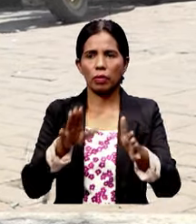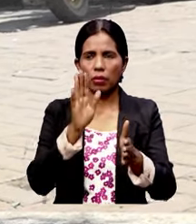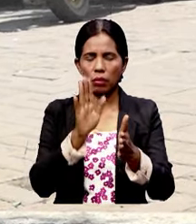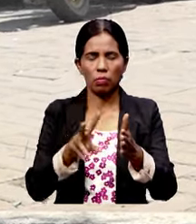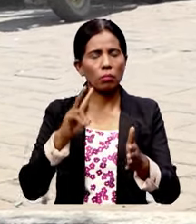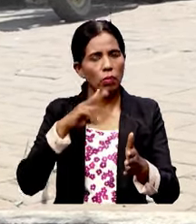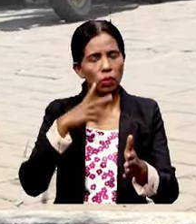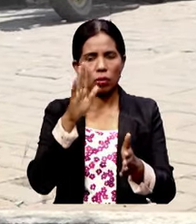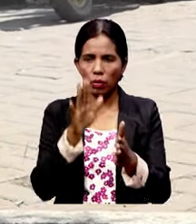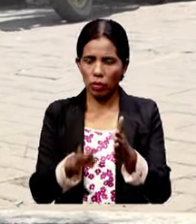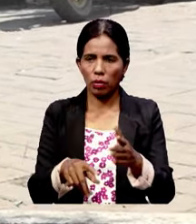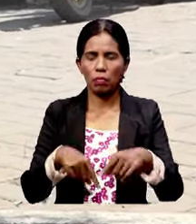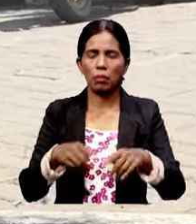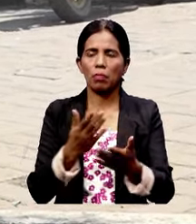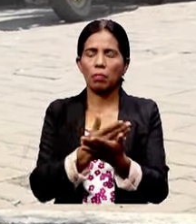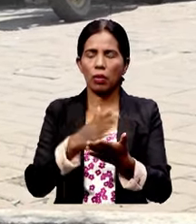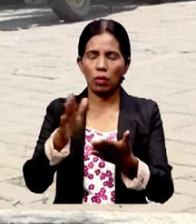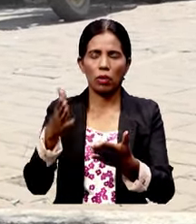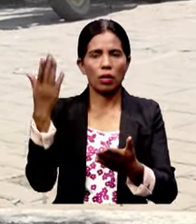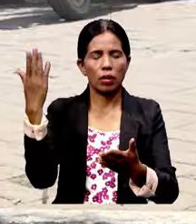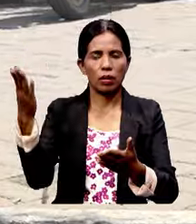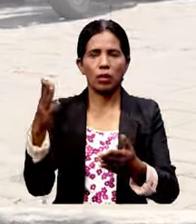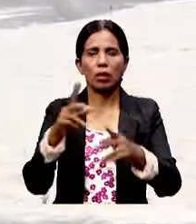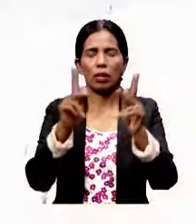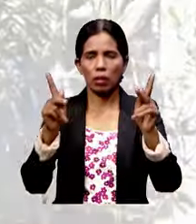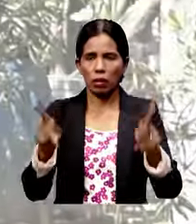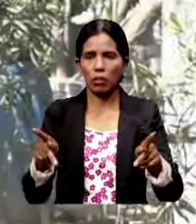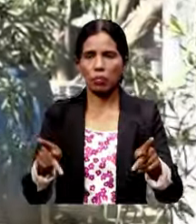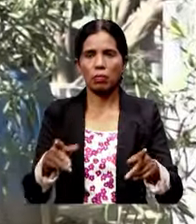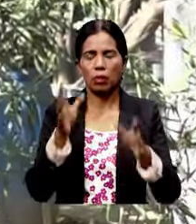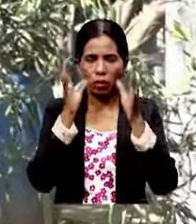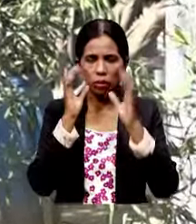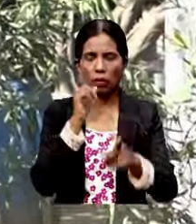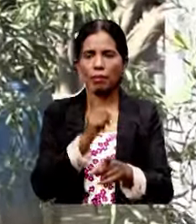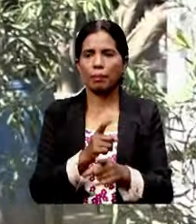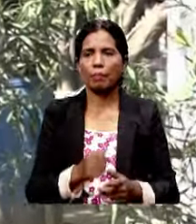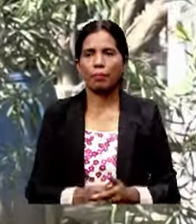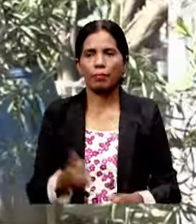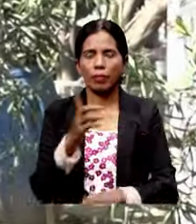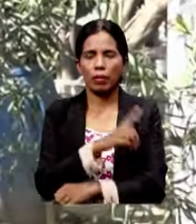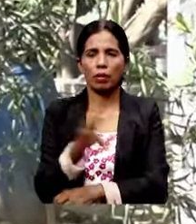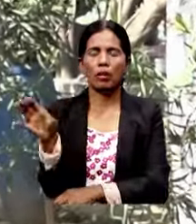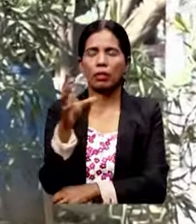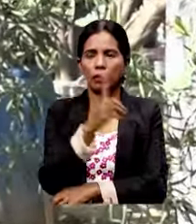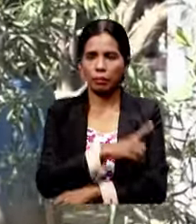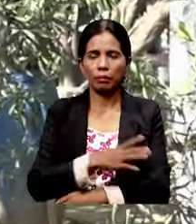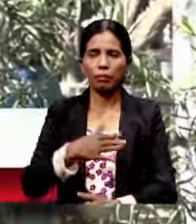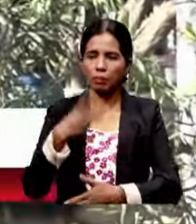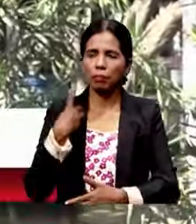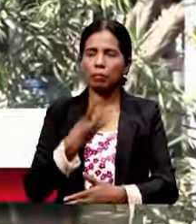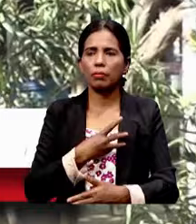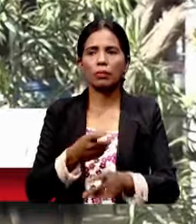tun mai be pa fali toko ne folin sai ne be ami tristi tuan le be sam lo konta ne lo ne be mak solo kwita hoto mai be